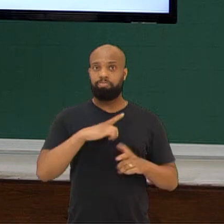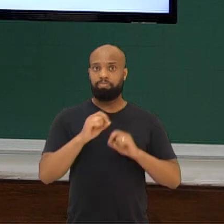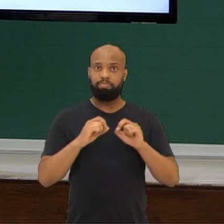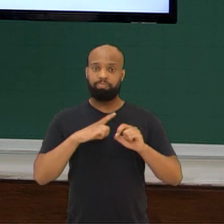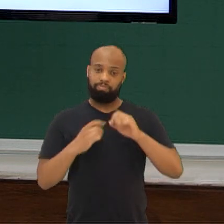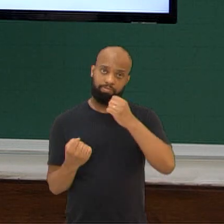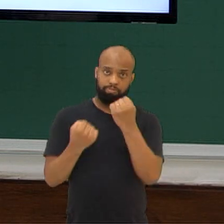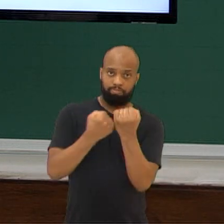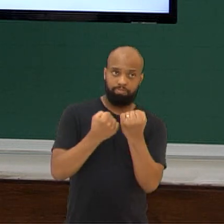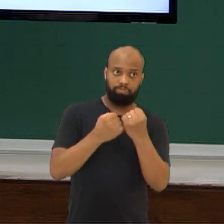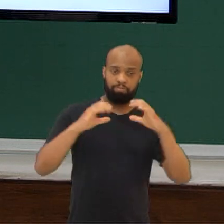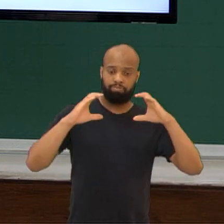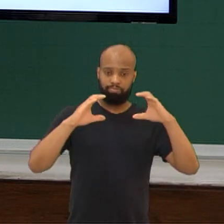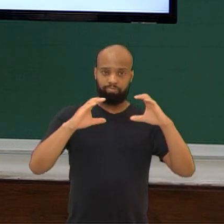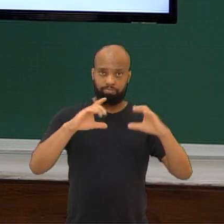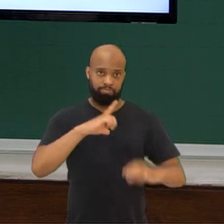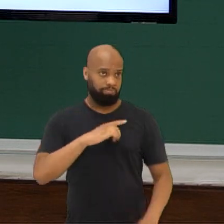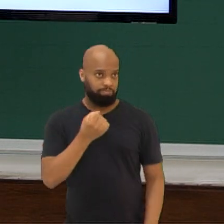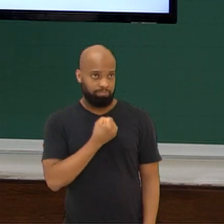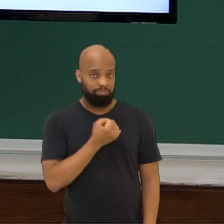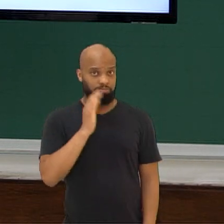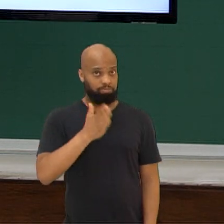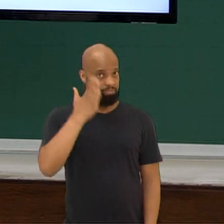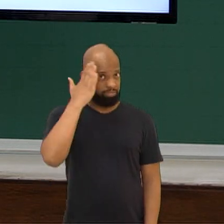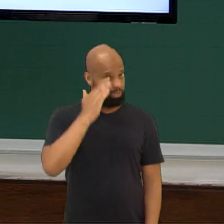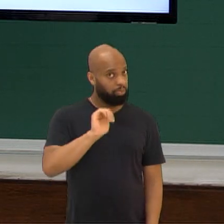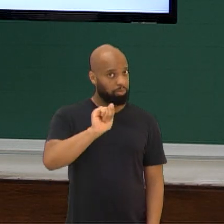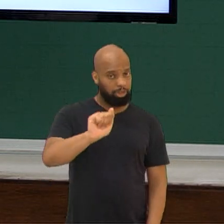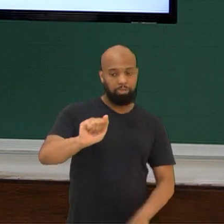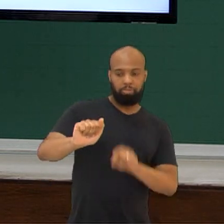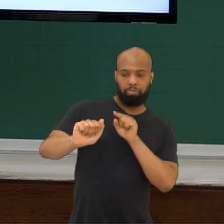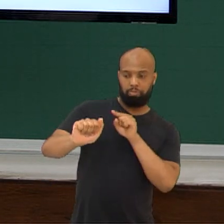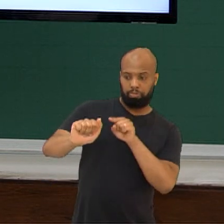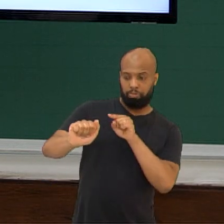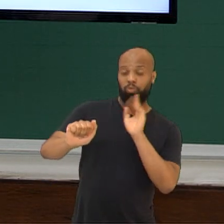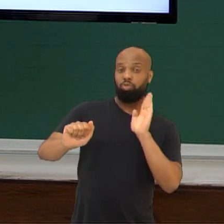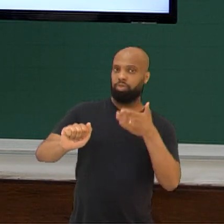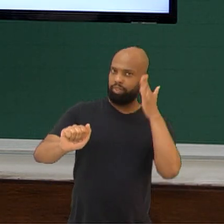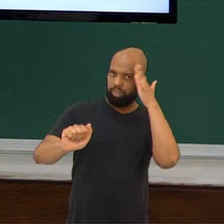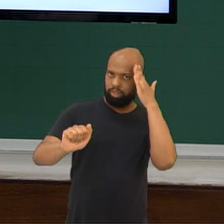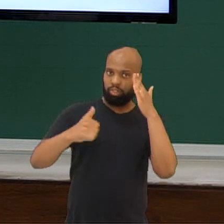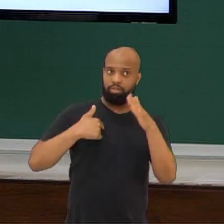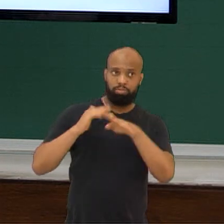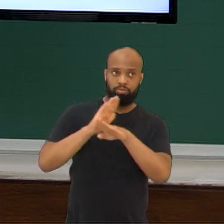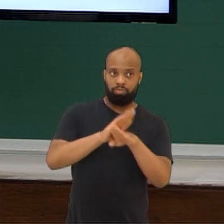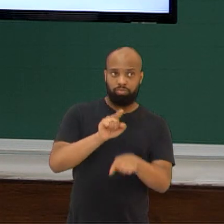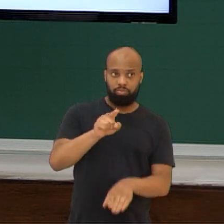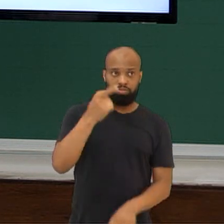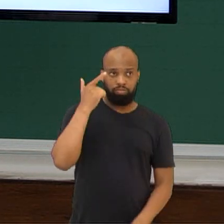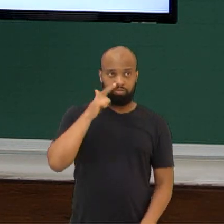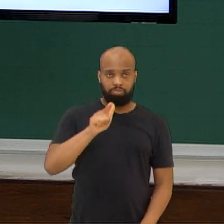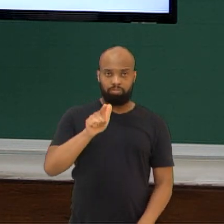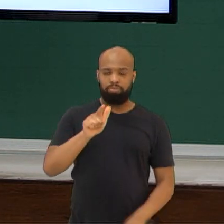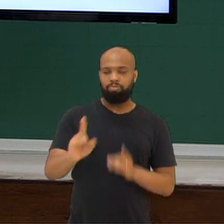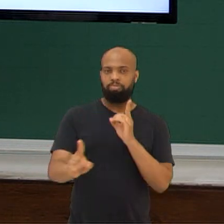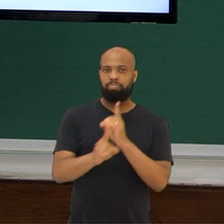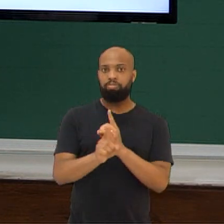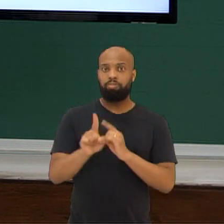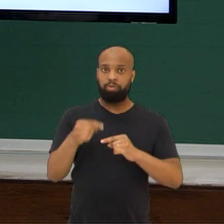na função os valores. Nós encontramos o valor de A, né? Eu ajudei vocês a encontrar. Agora eu vou